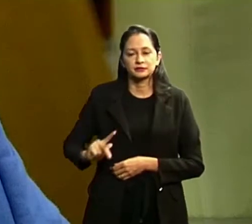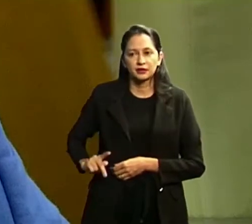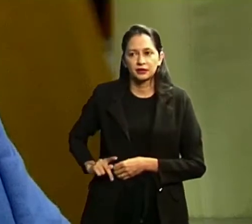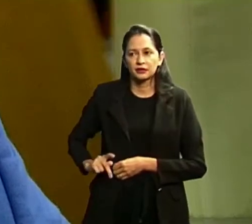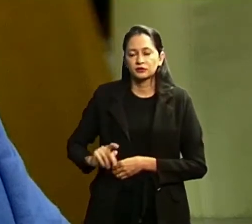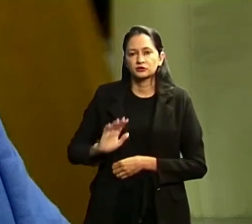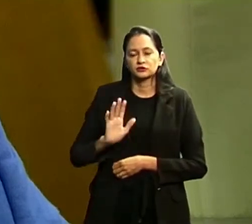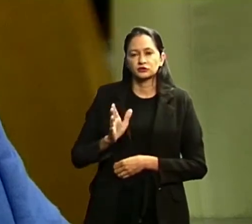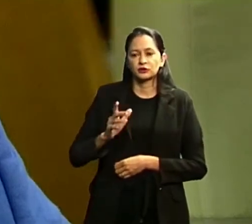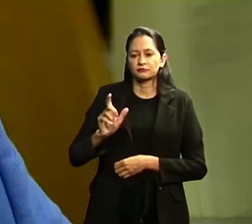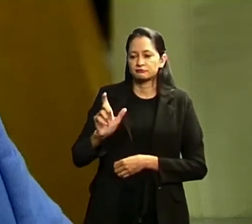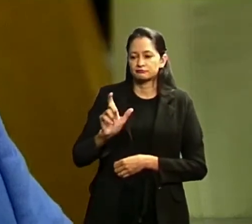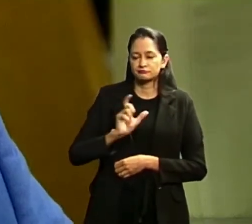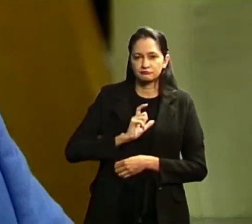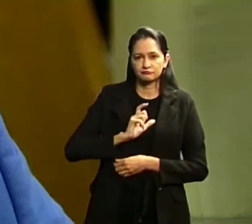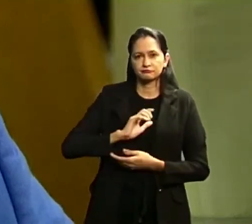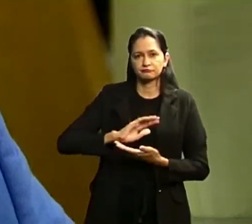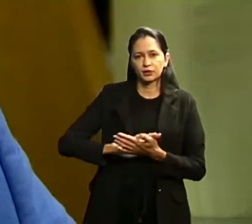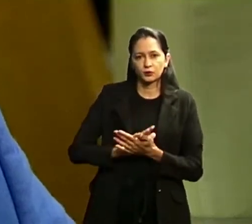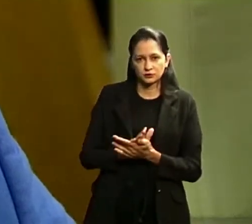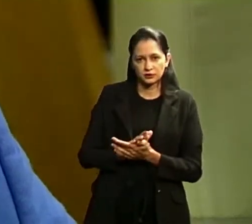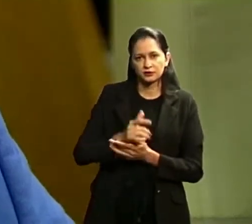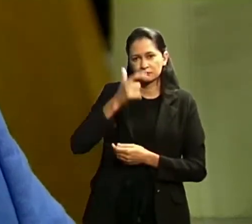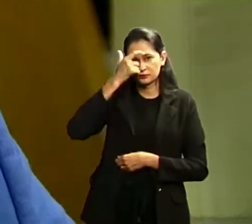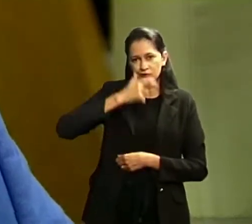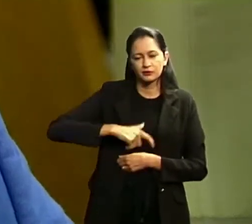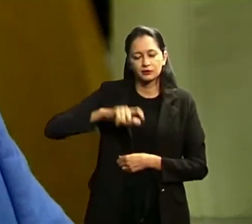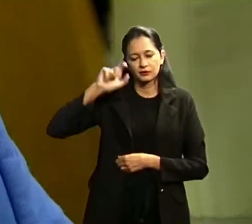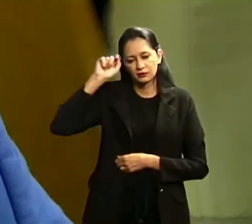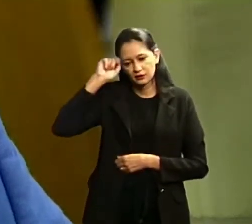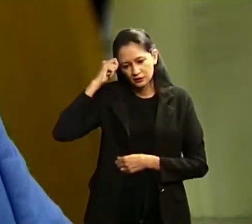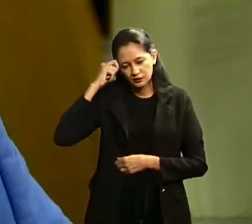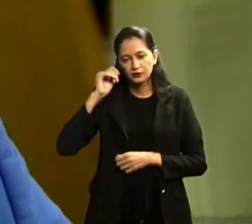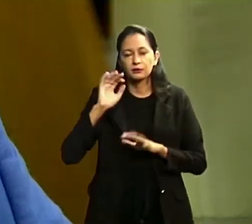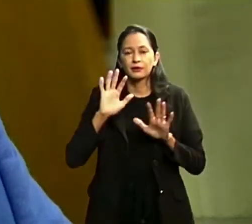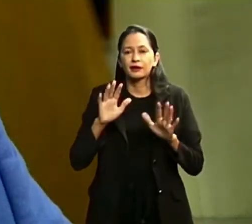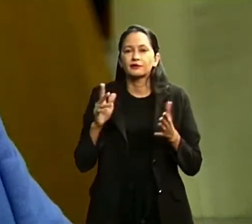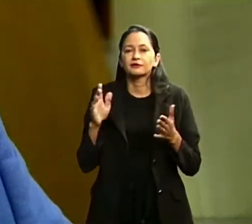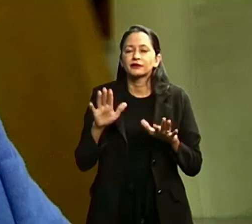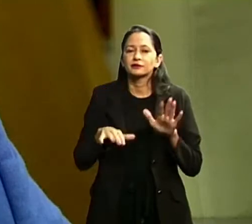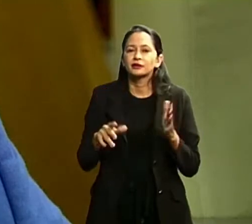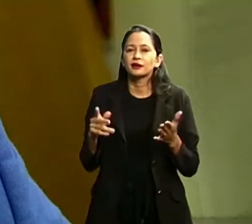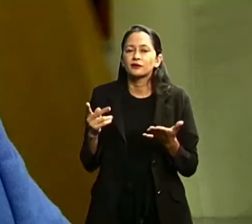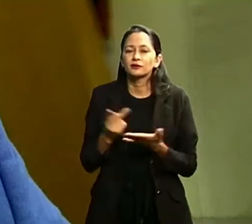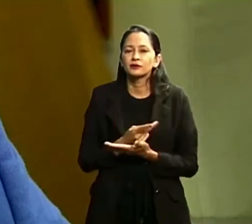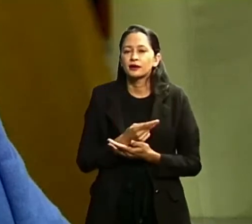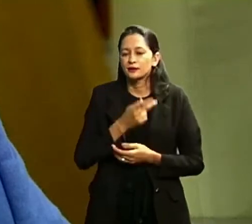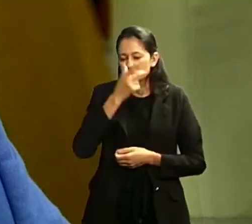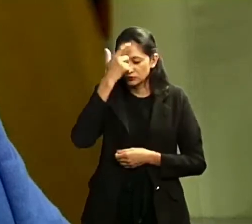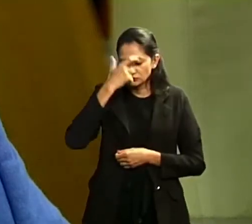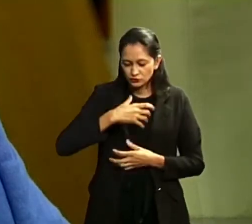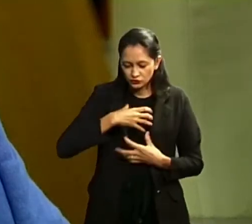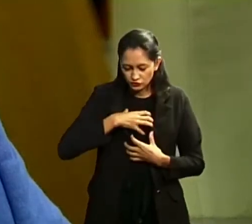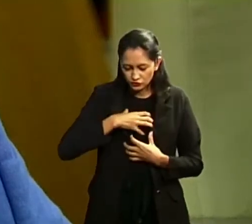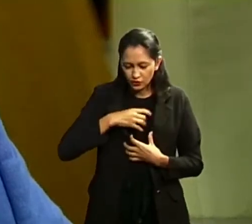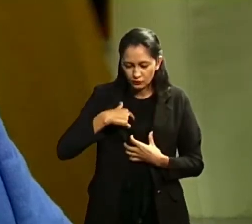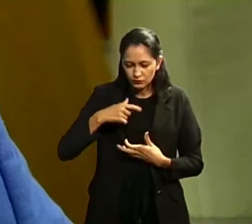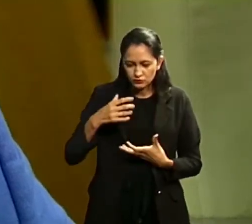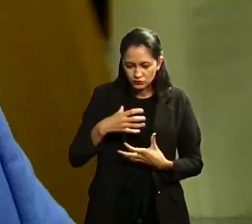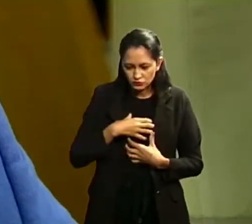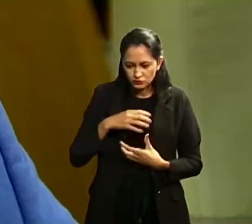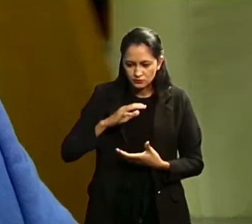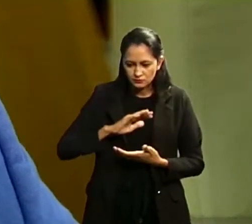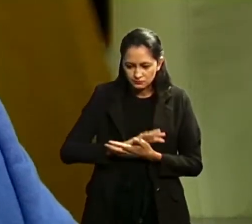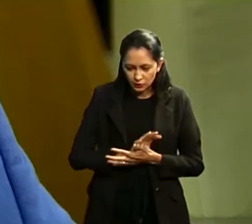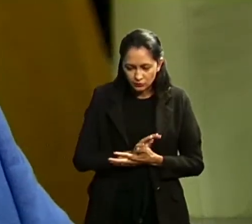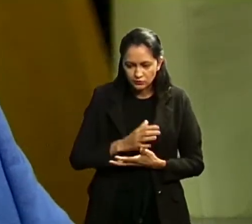sofreu, por exemplo, com racismo, às vezes é necessário que essas coisas aconteçam com pessoas em posições como nós estamos, para